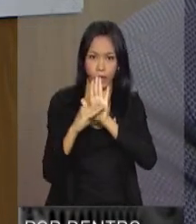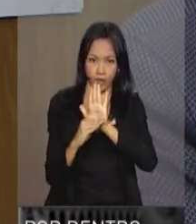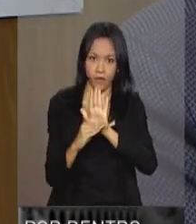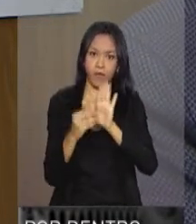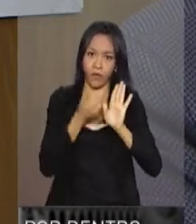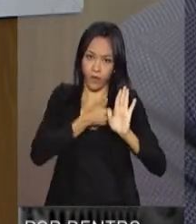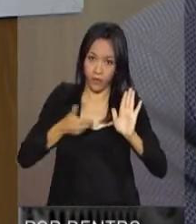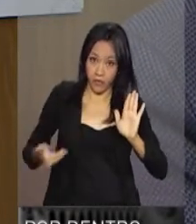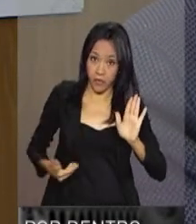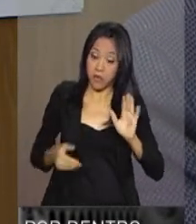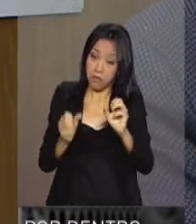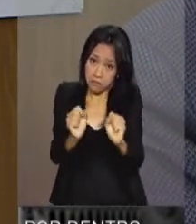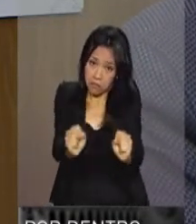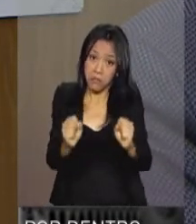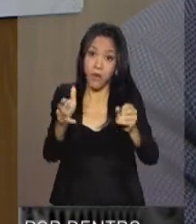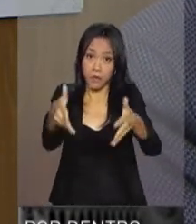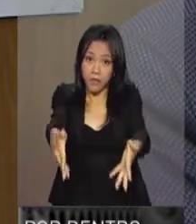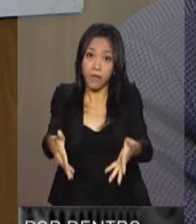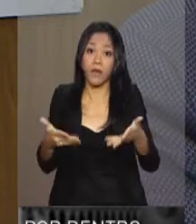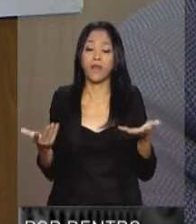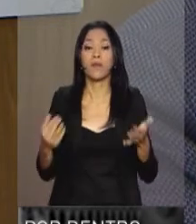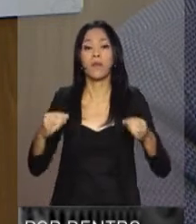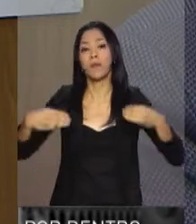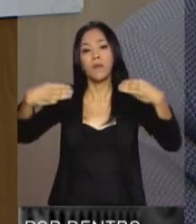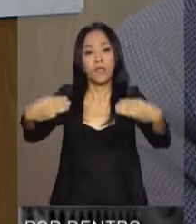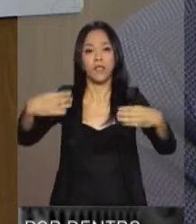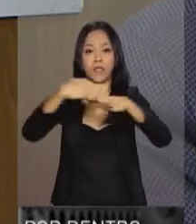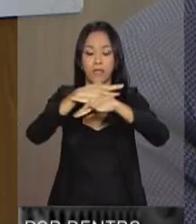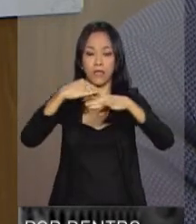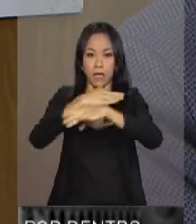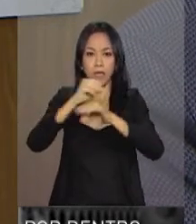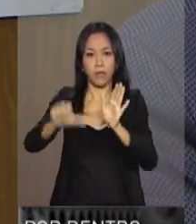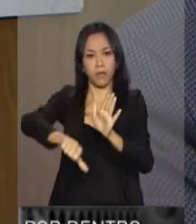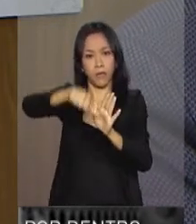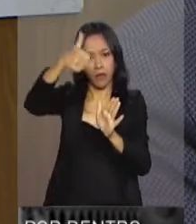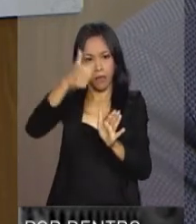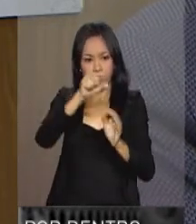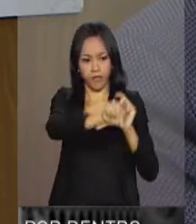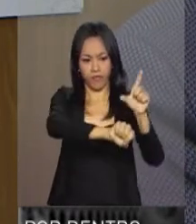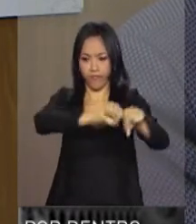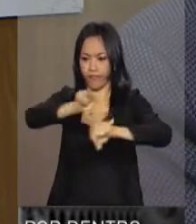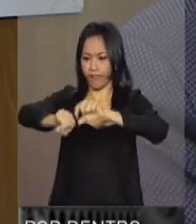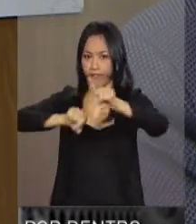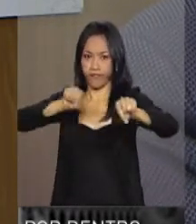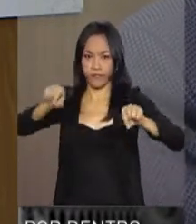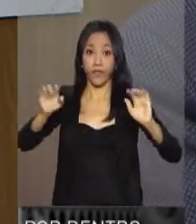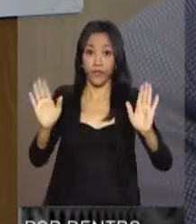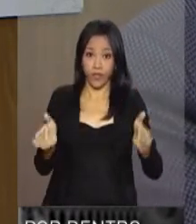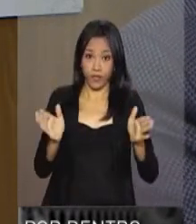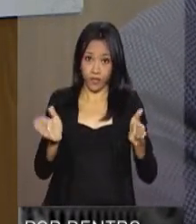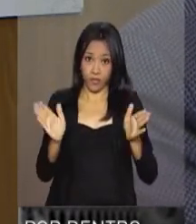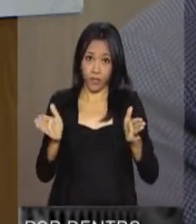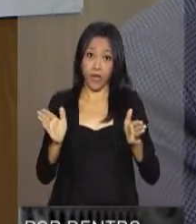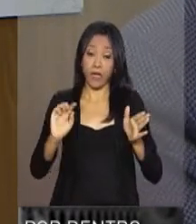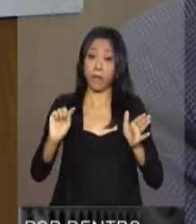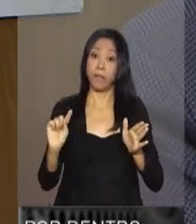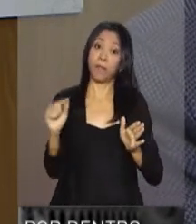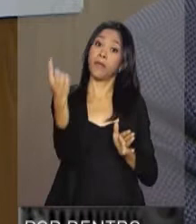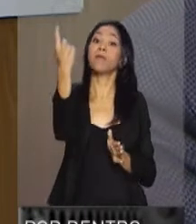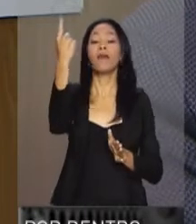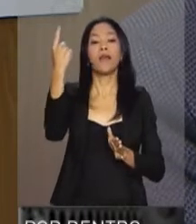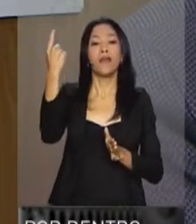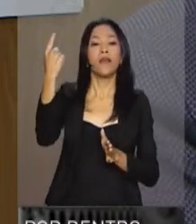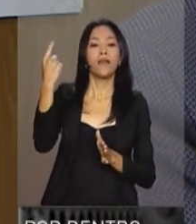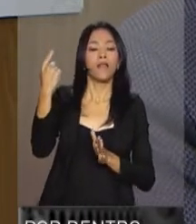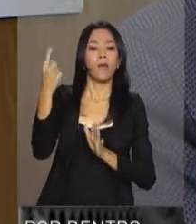aptos a participarem do ministério cidades promoveu a primeira seleção uma seleção que está como piloto para o programa